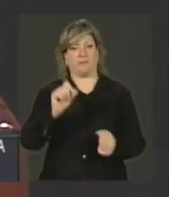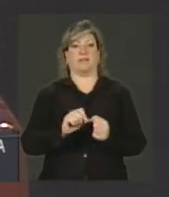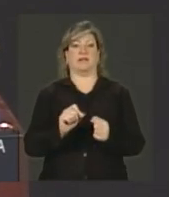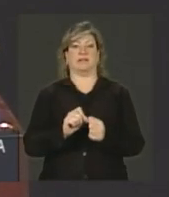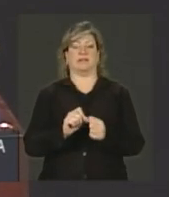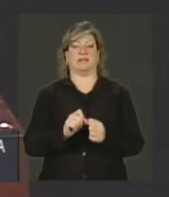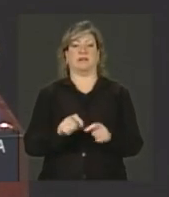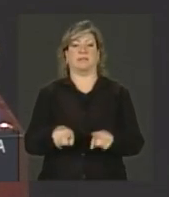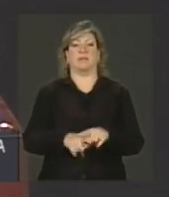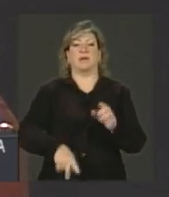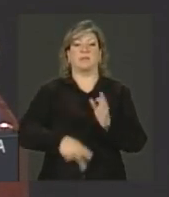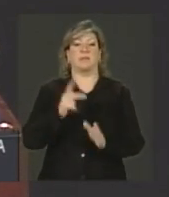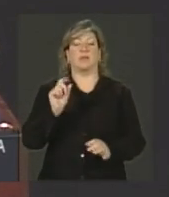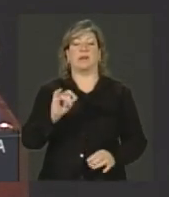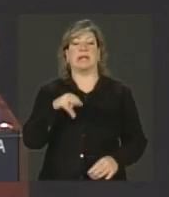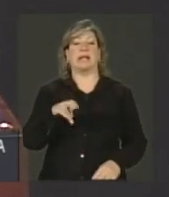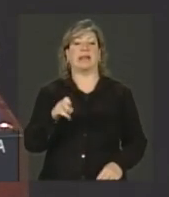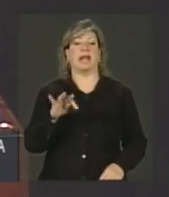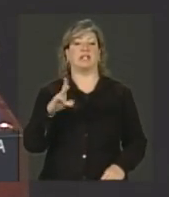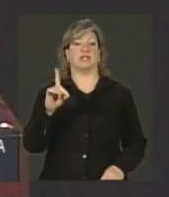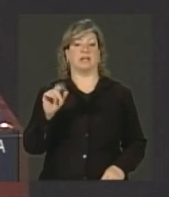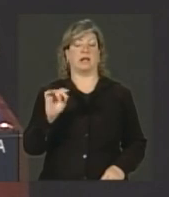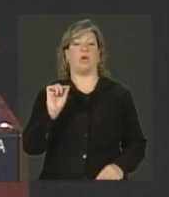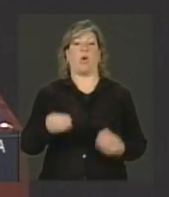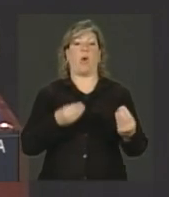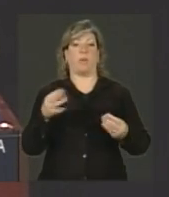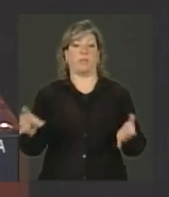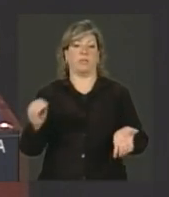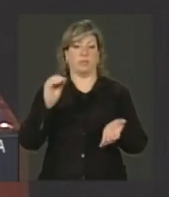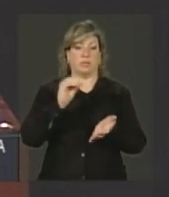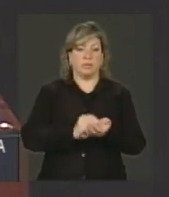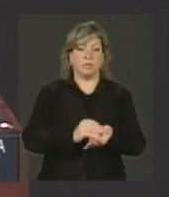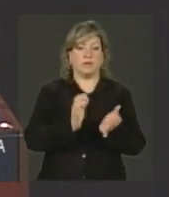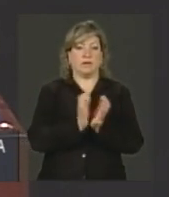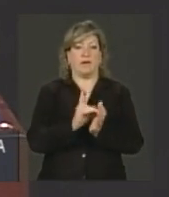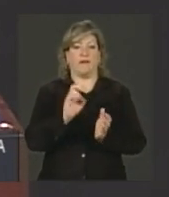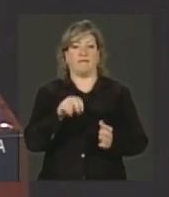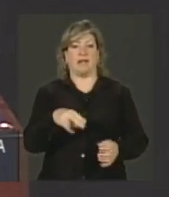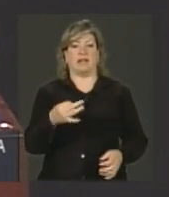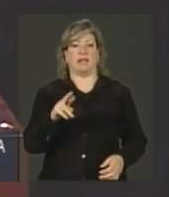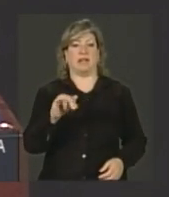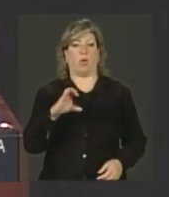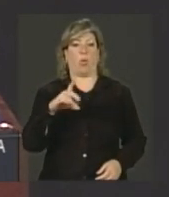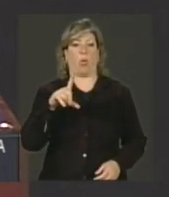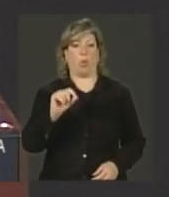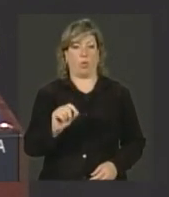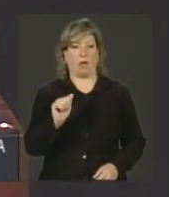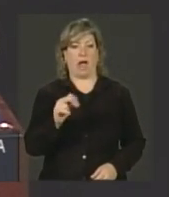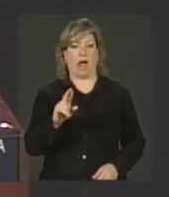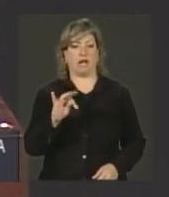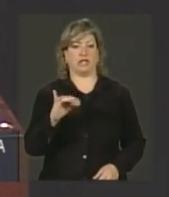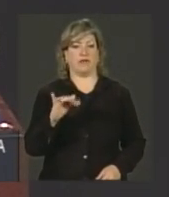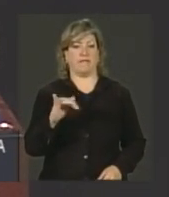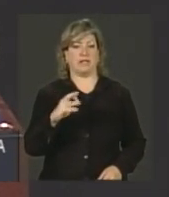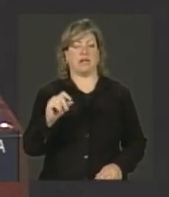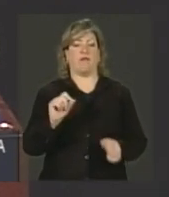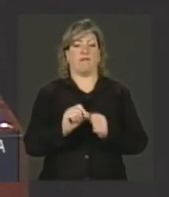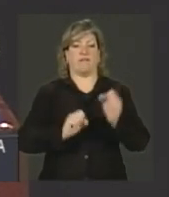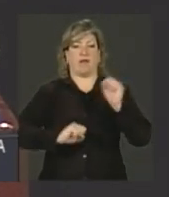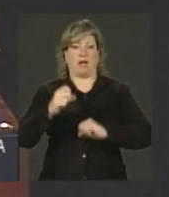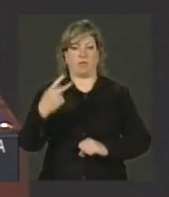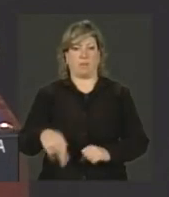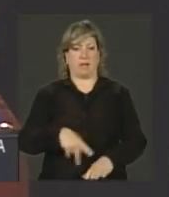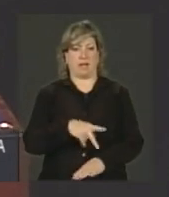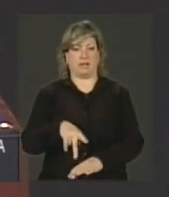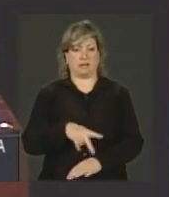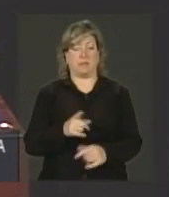Cirurgia inédita da América Latina, como a implantação de um ventrículo artificial desenvolvido e fabricado no país. Primeira